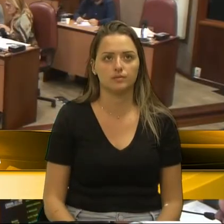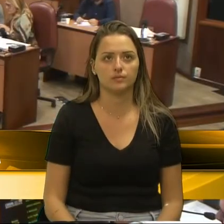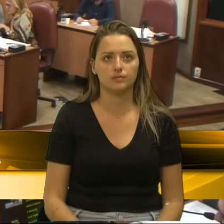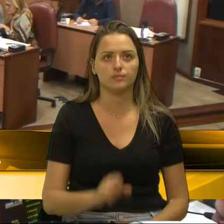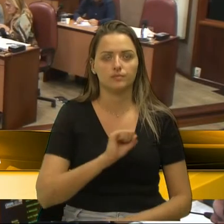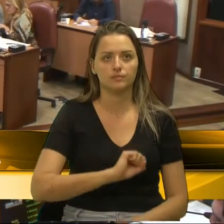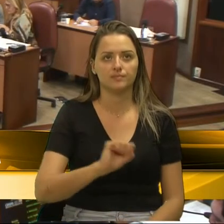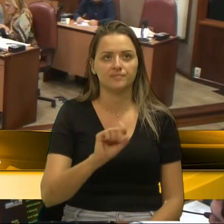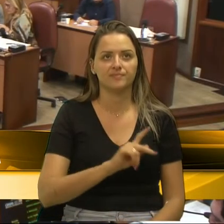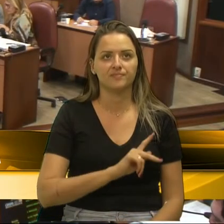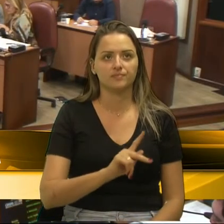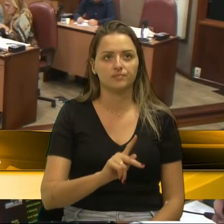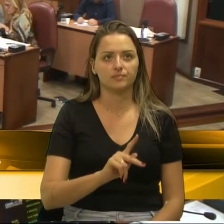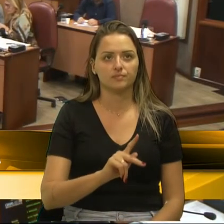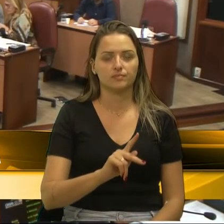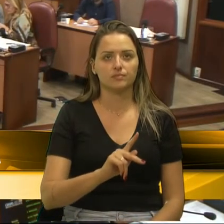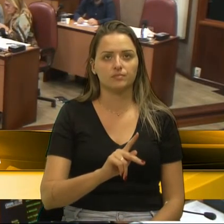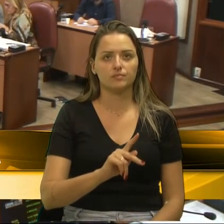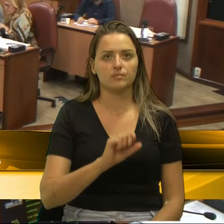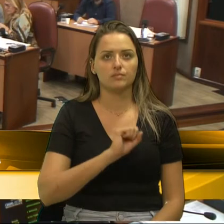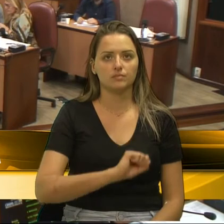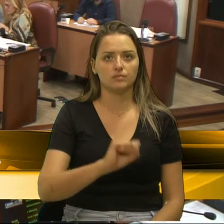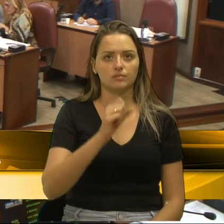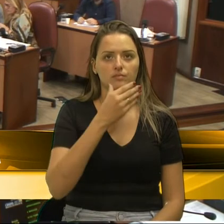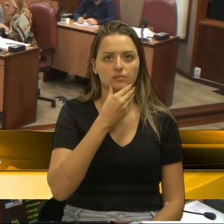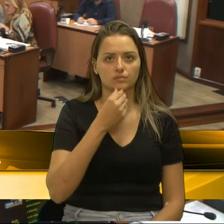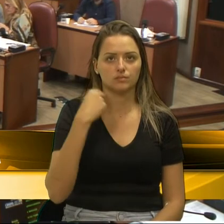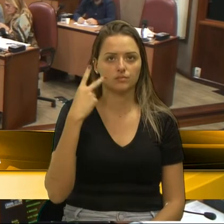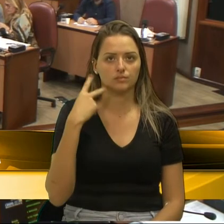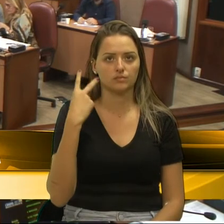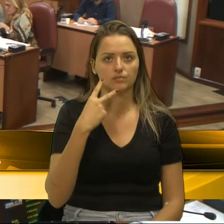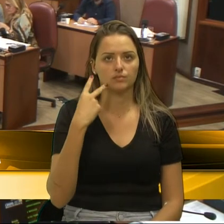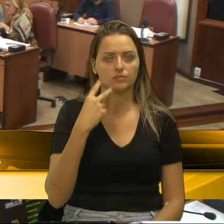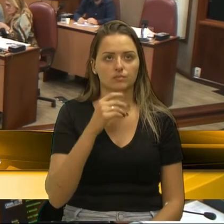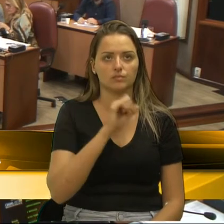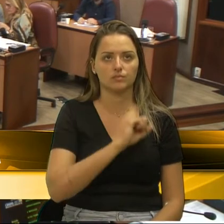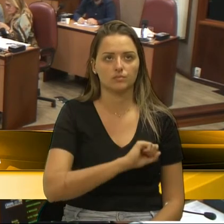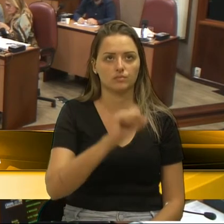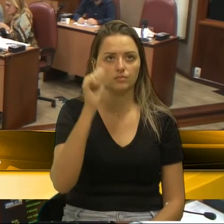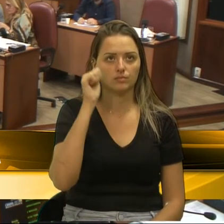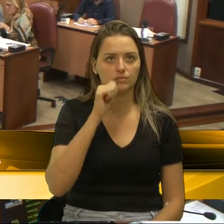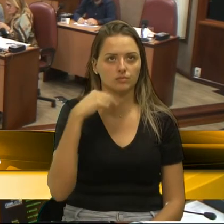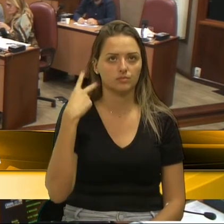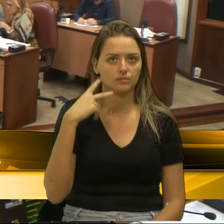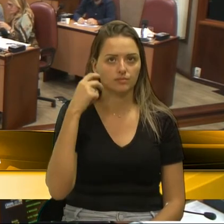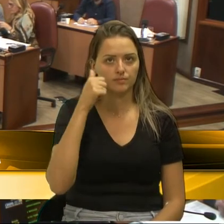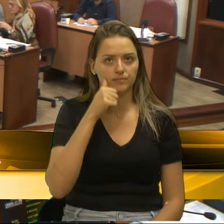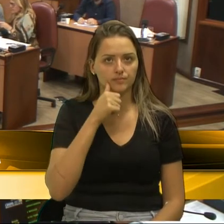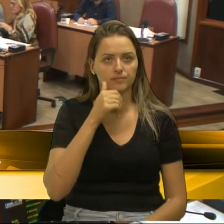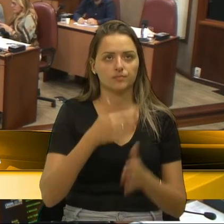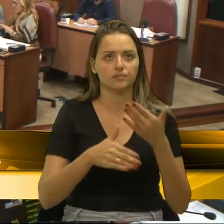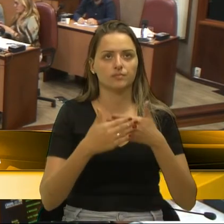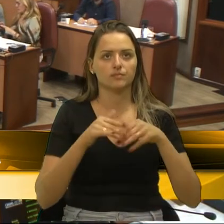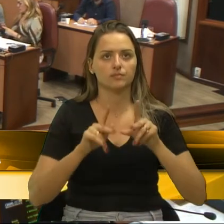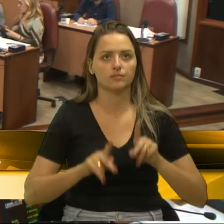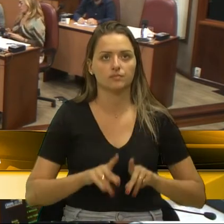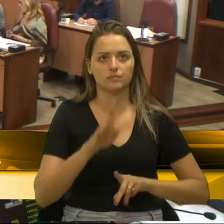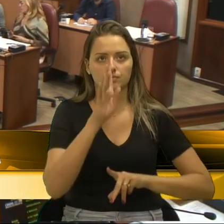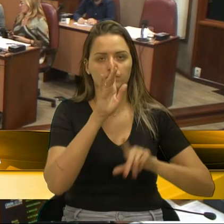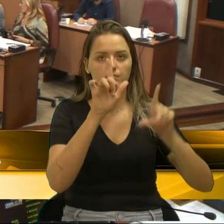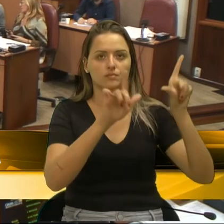Senhor presidente, senhores vereadores e vereadoras, o pessoal que nos assiste através da TV